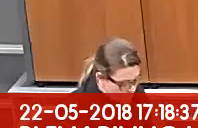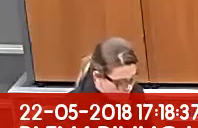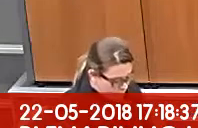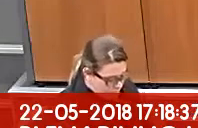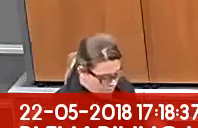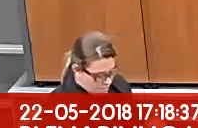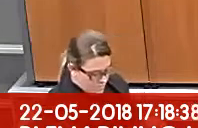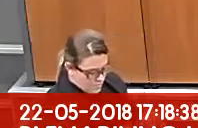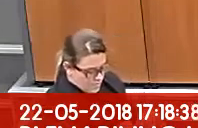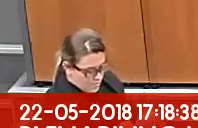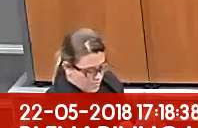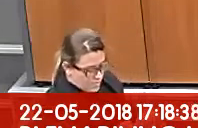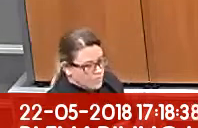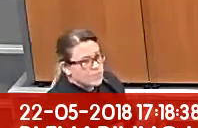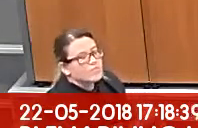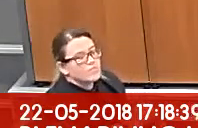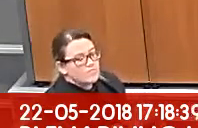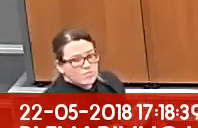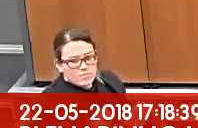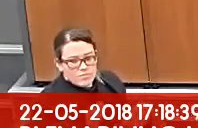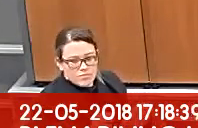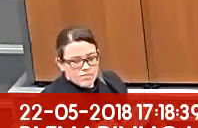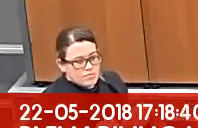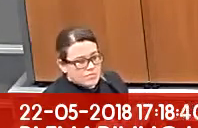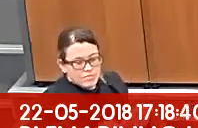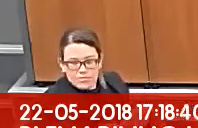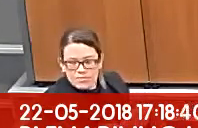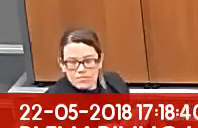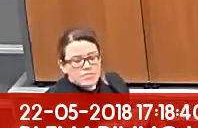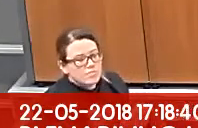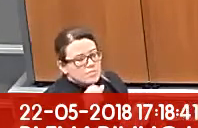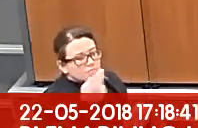Vanusa de Lima está com a palavra.